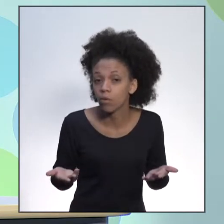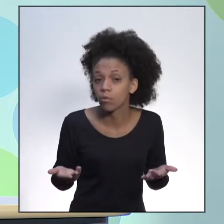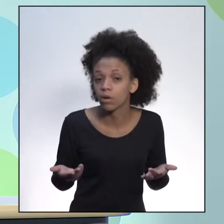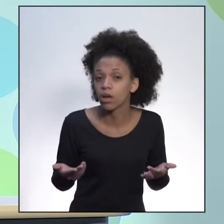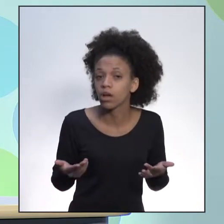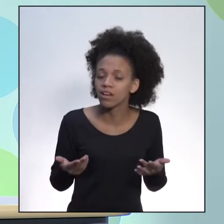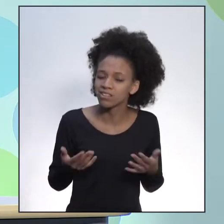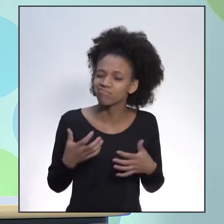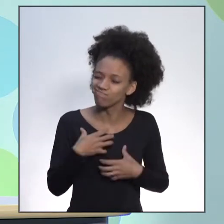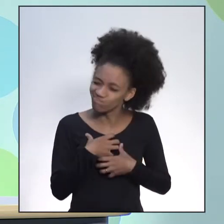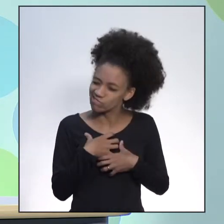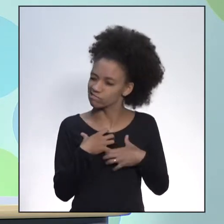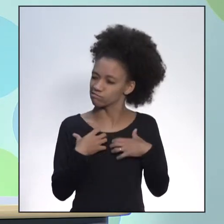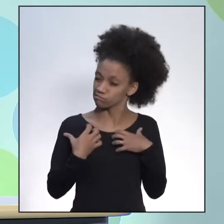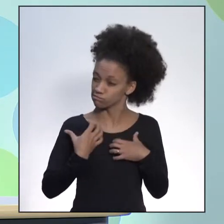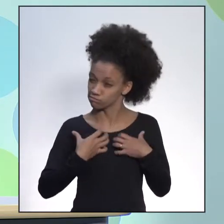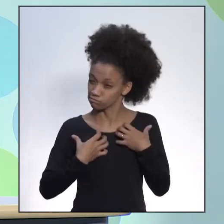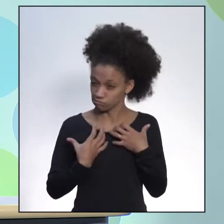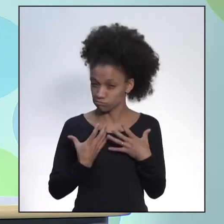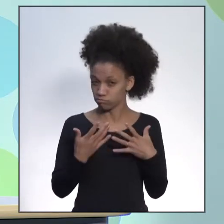assim, esse desconforto